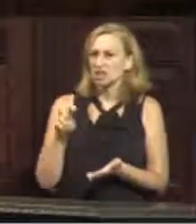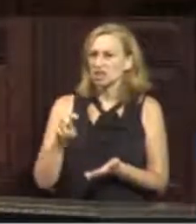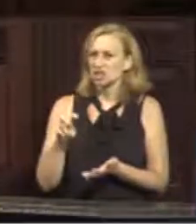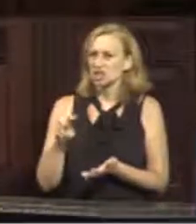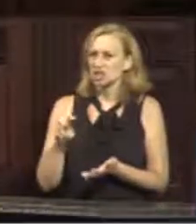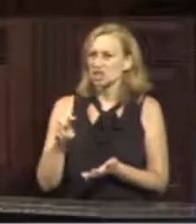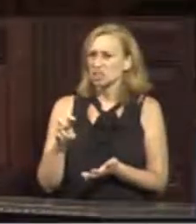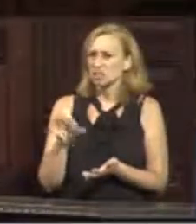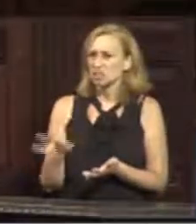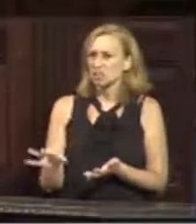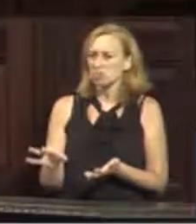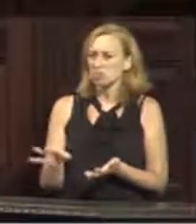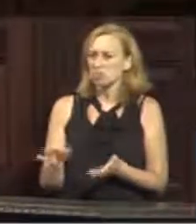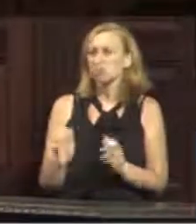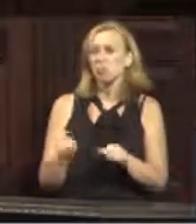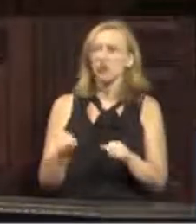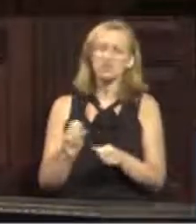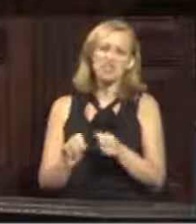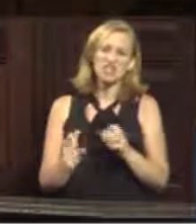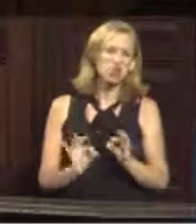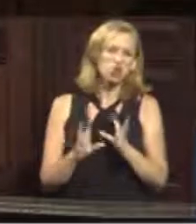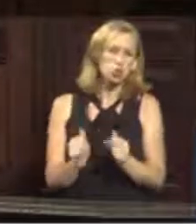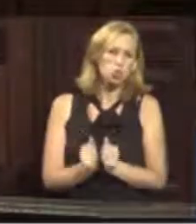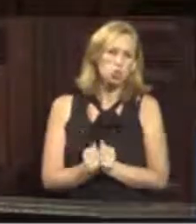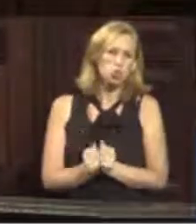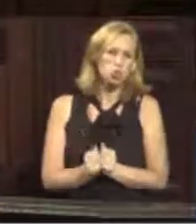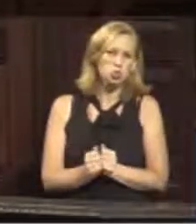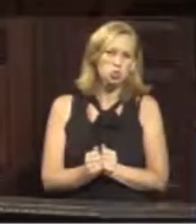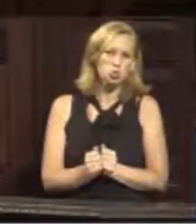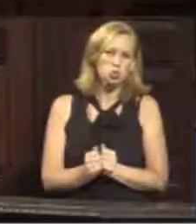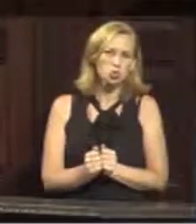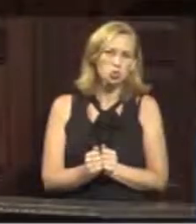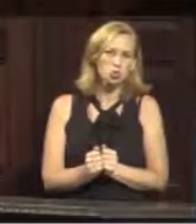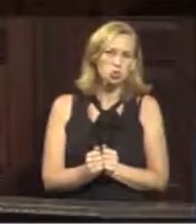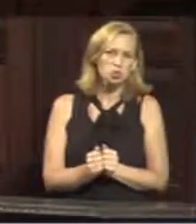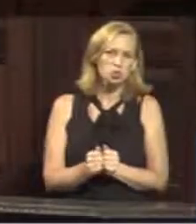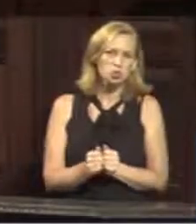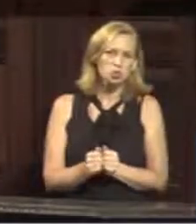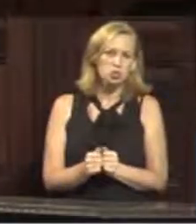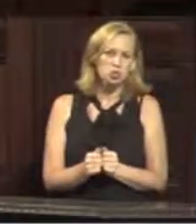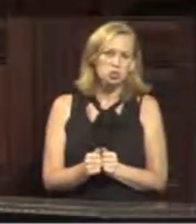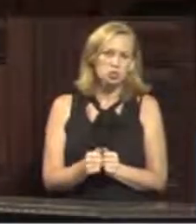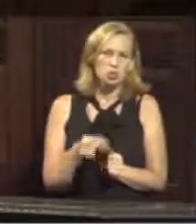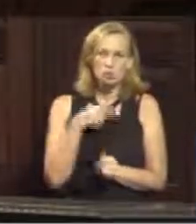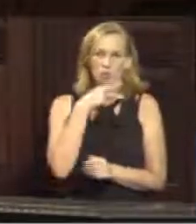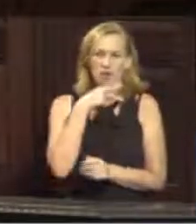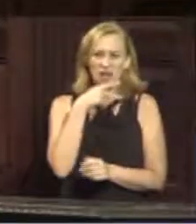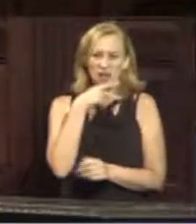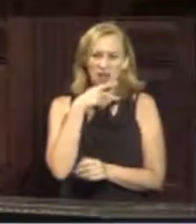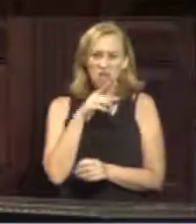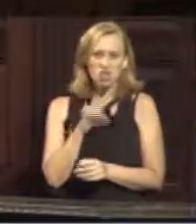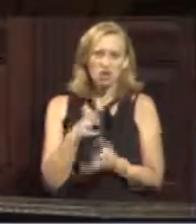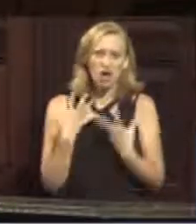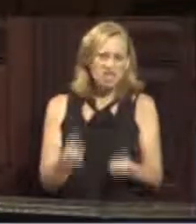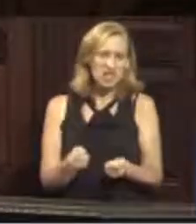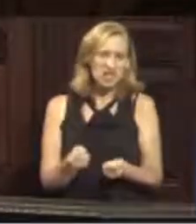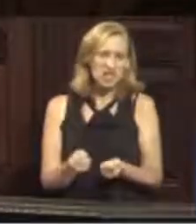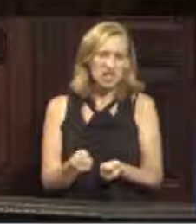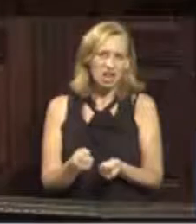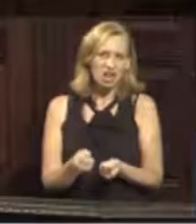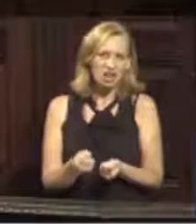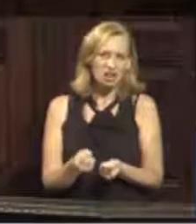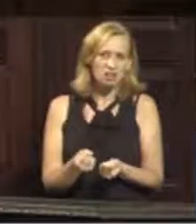percentuais, ele pode fazê-lo e o parlamento tem que dizer amém.